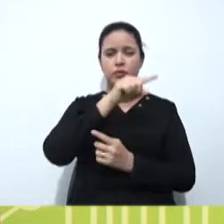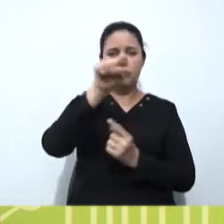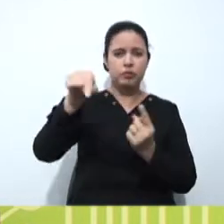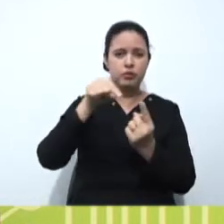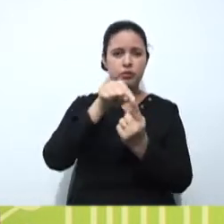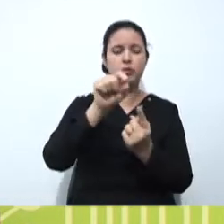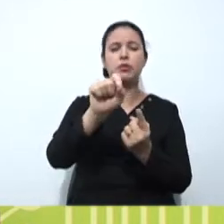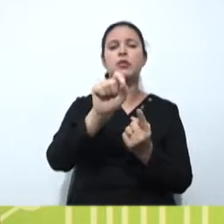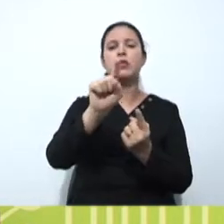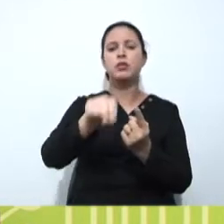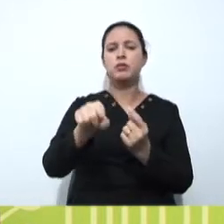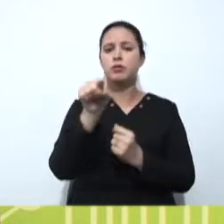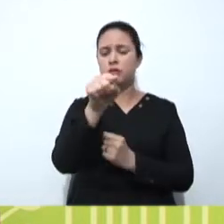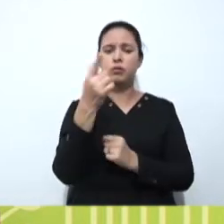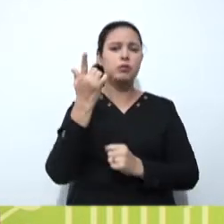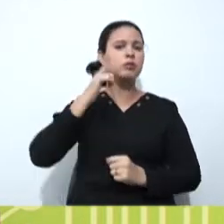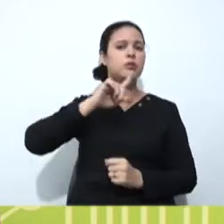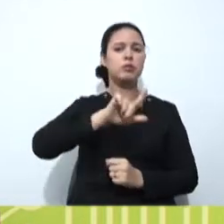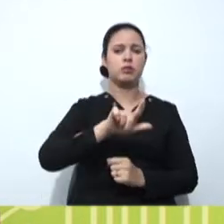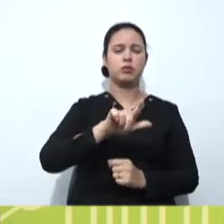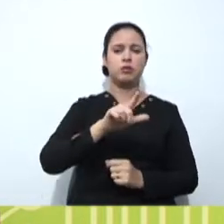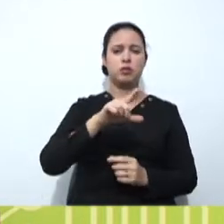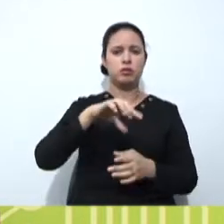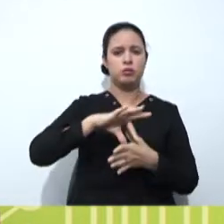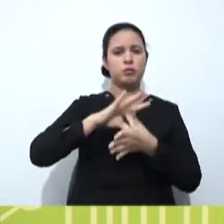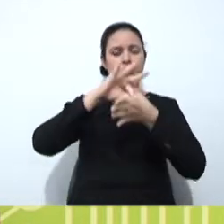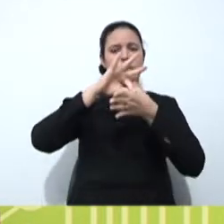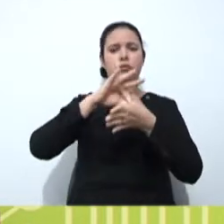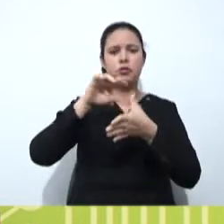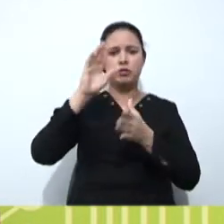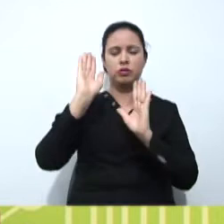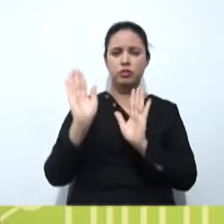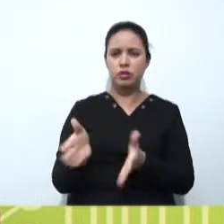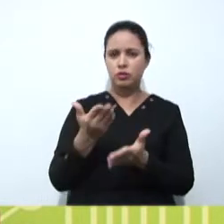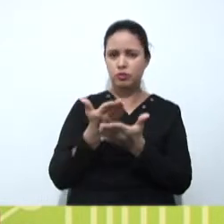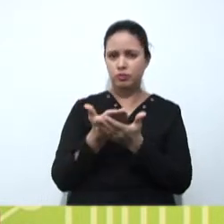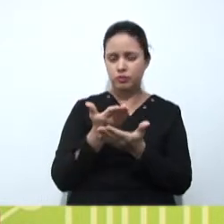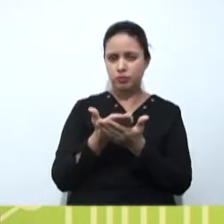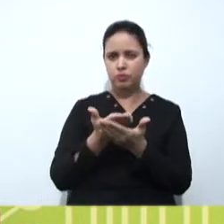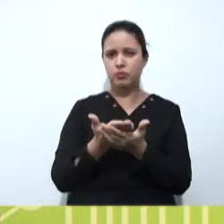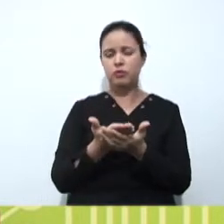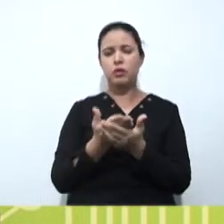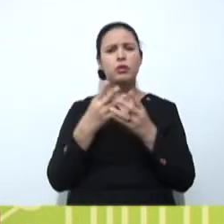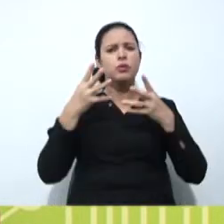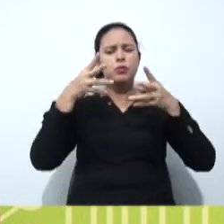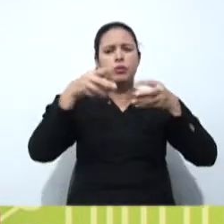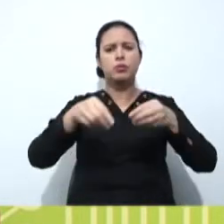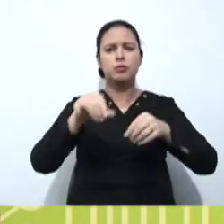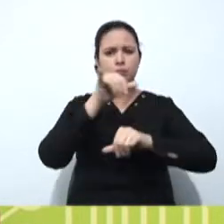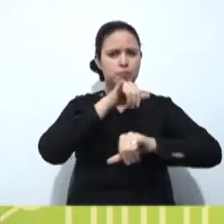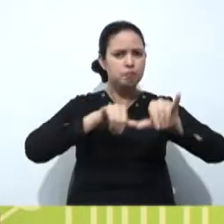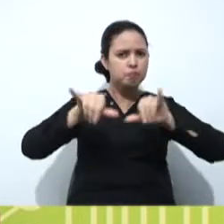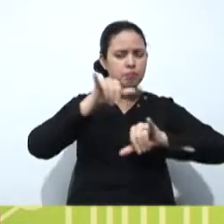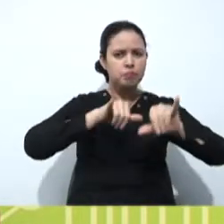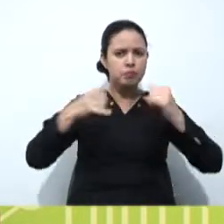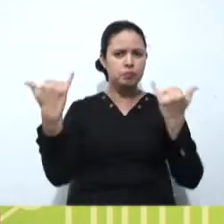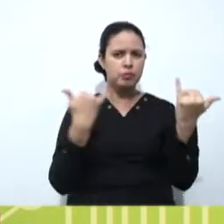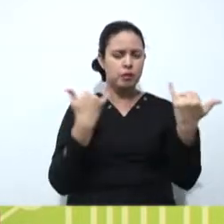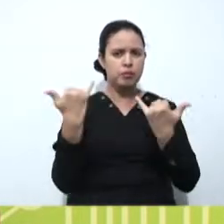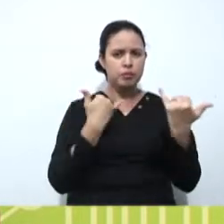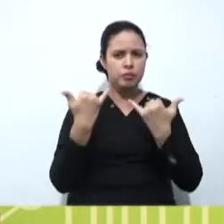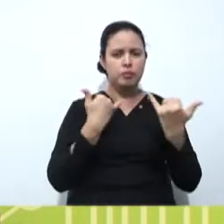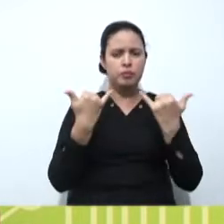objetivo é esse, é que vocês consigam se destacar naquilo que vocês façam e que todas essas informações consigam